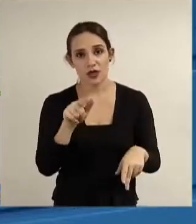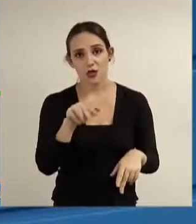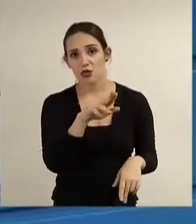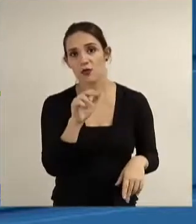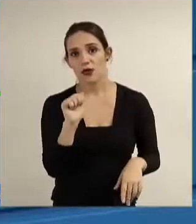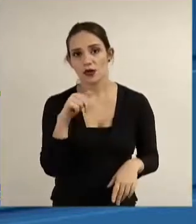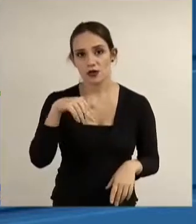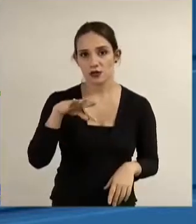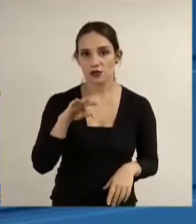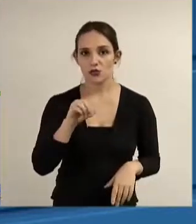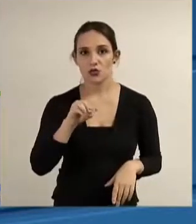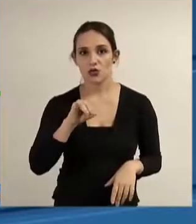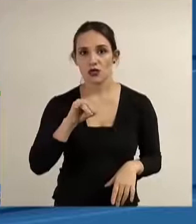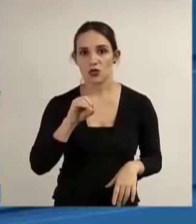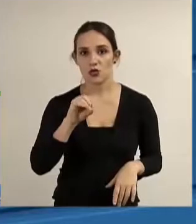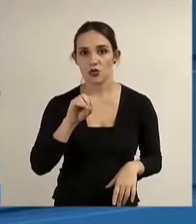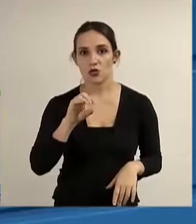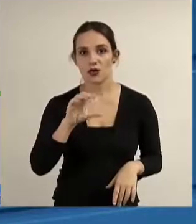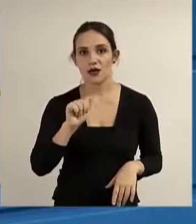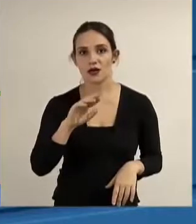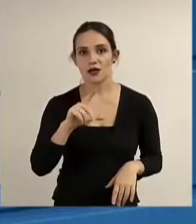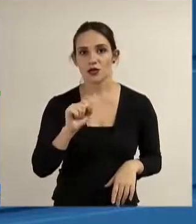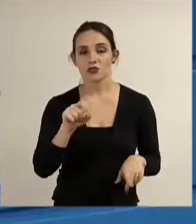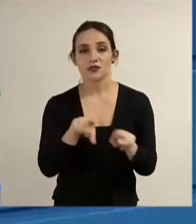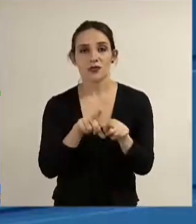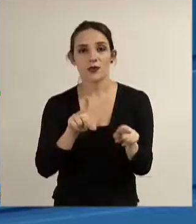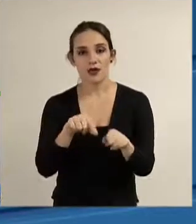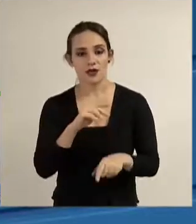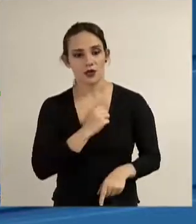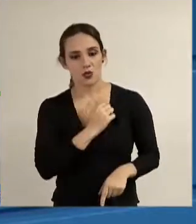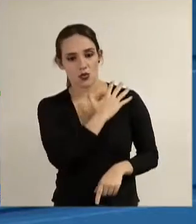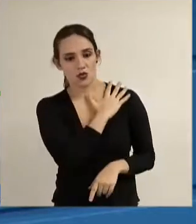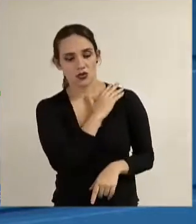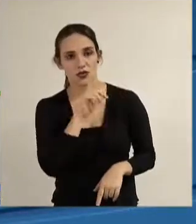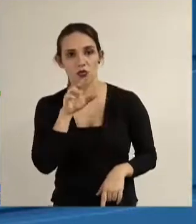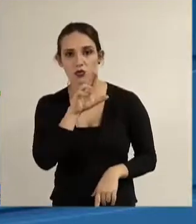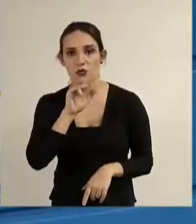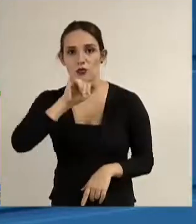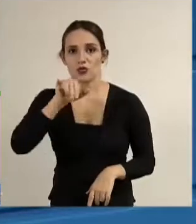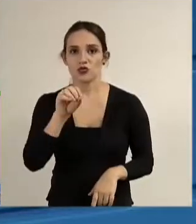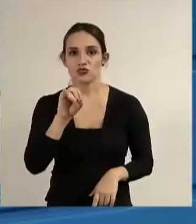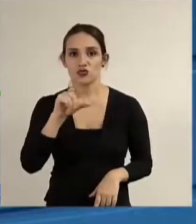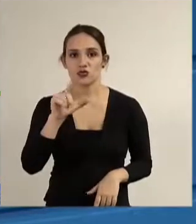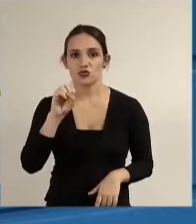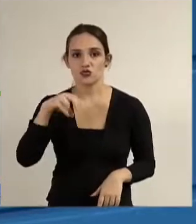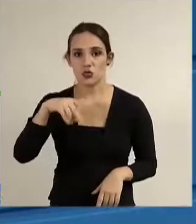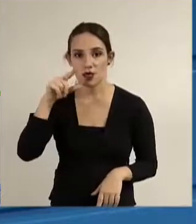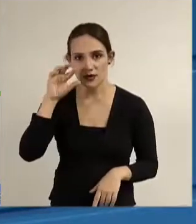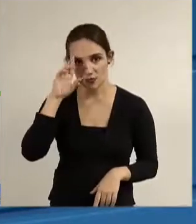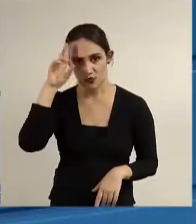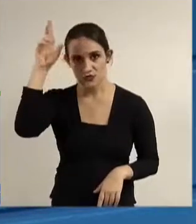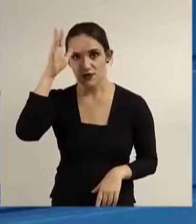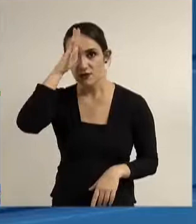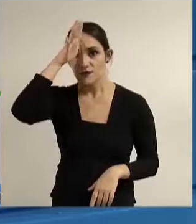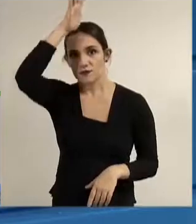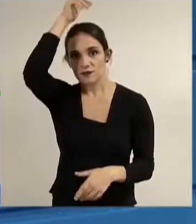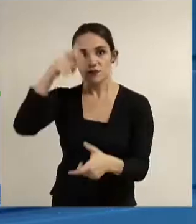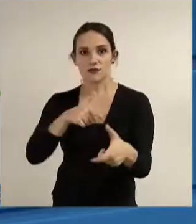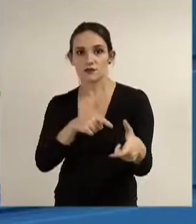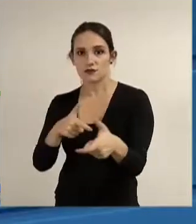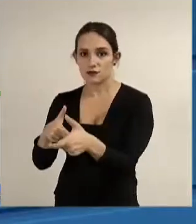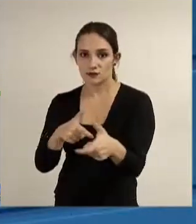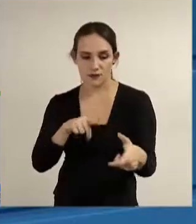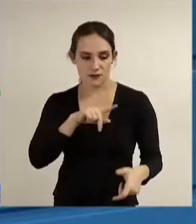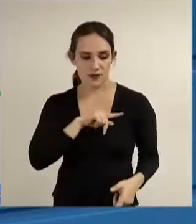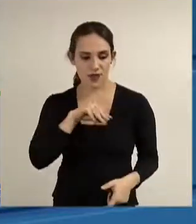Videira, e ao excelentíssimo senhor coronel, que é o APM, Joilson Alves do Amaral, comandante-geral do Bombeiro Militar do